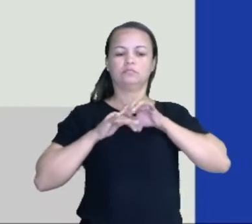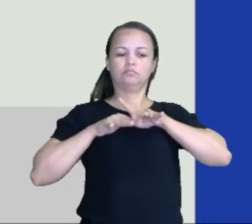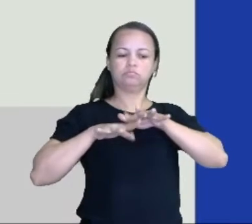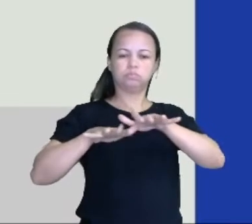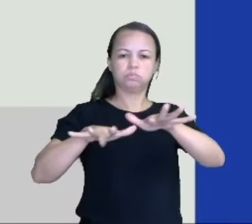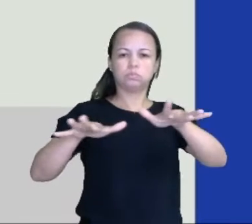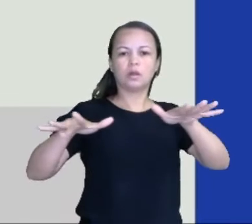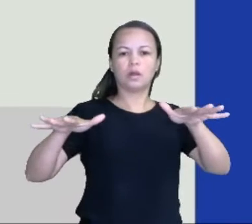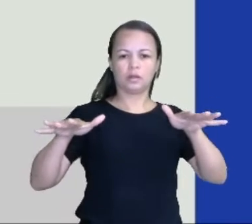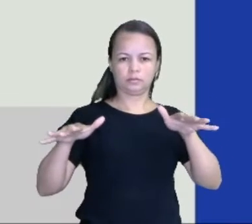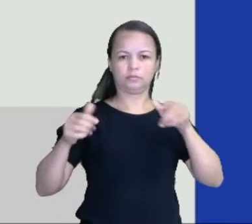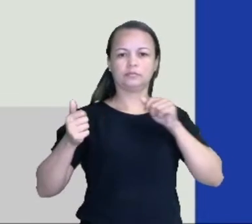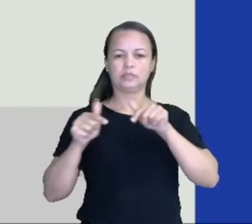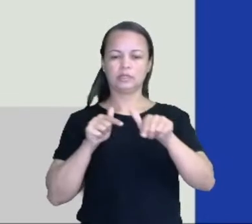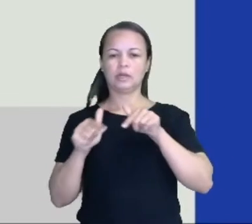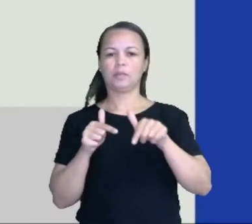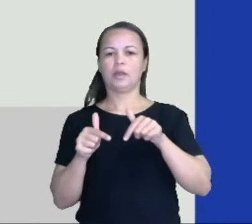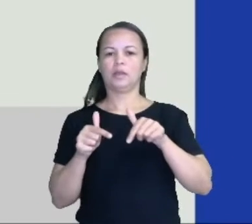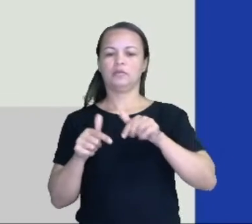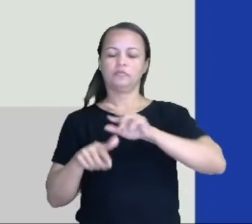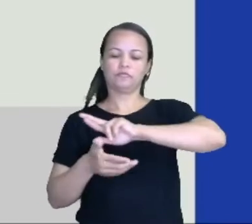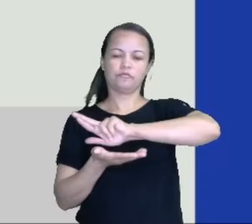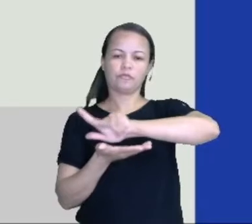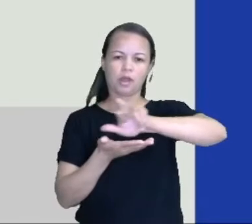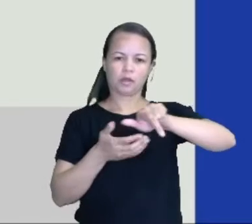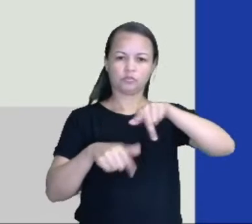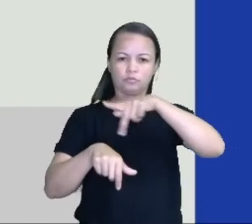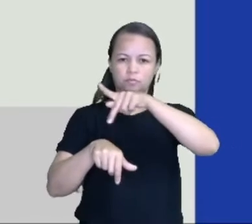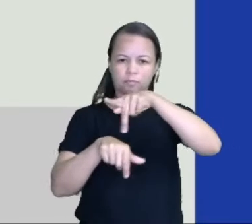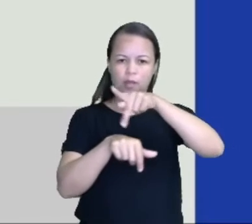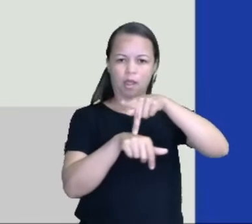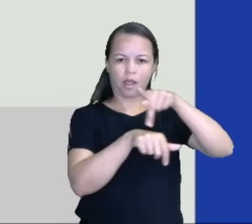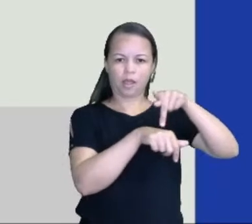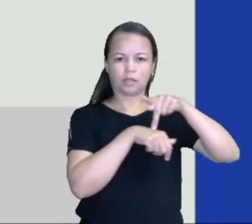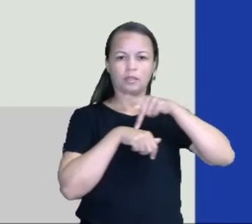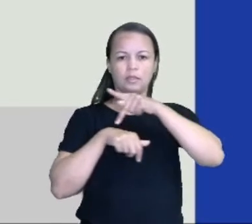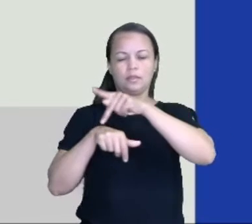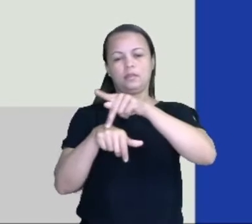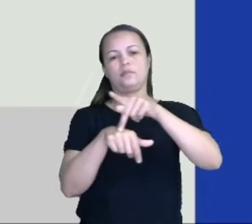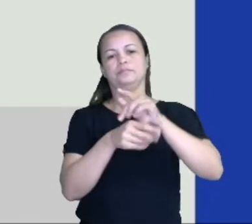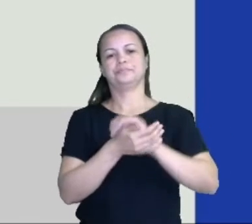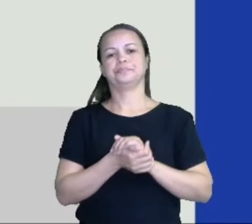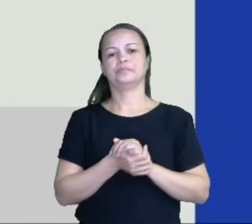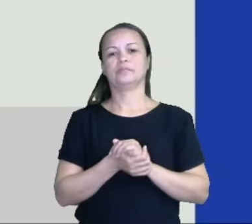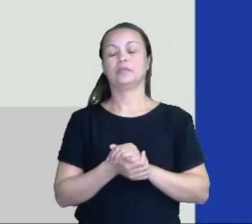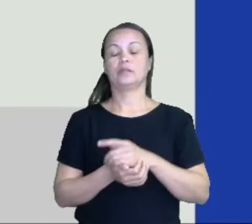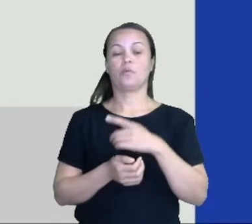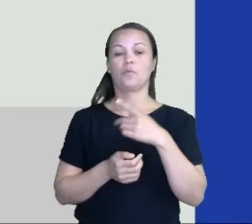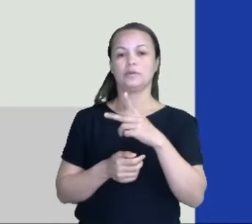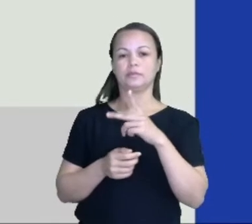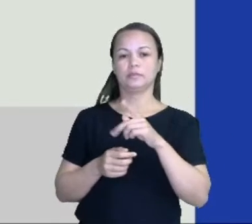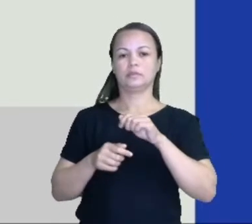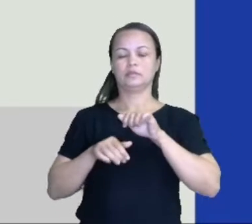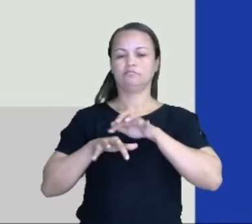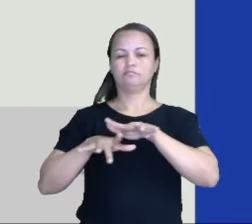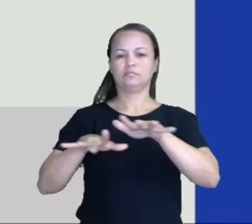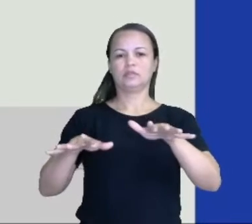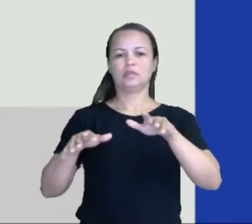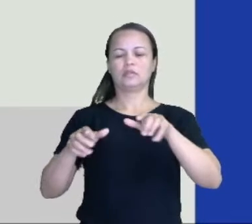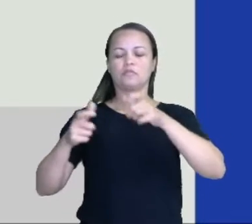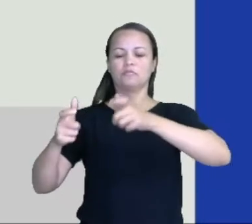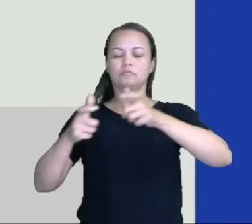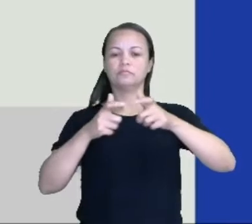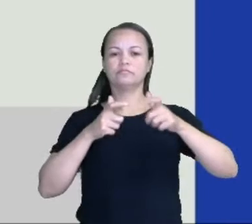oferta de serviços em vários países. Então, essas transnacionais, elas podem atuar em